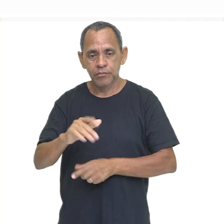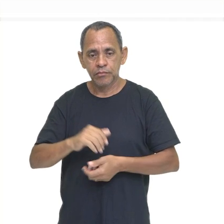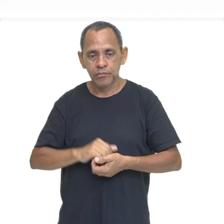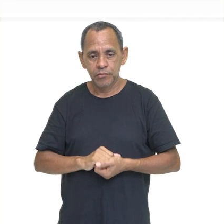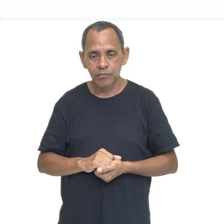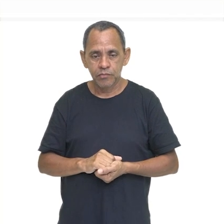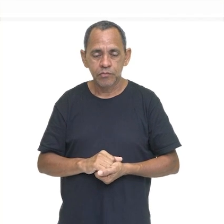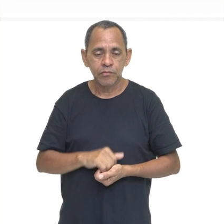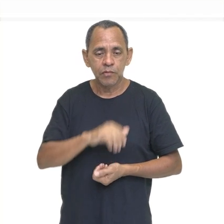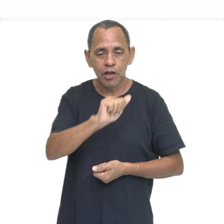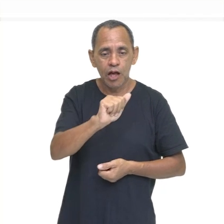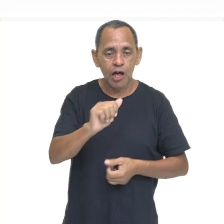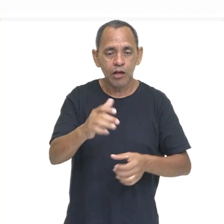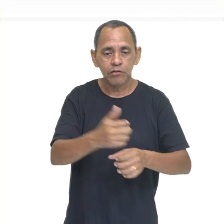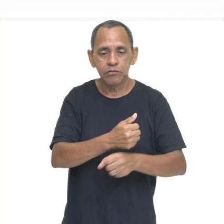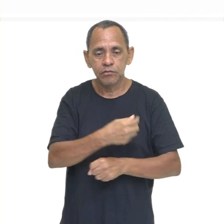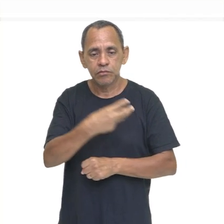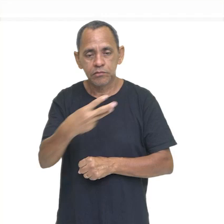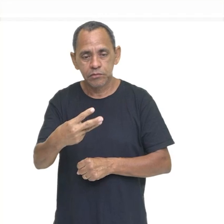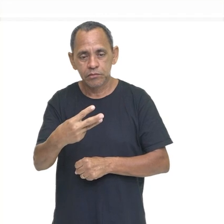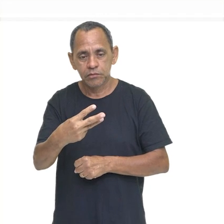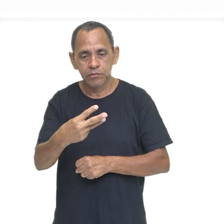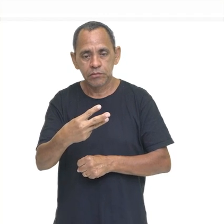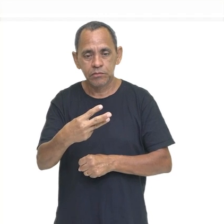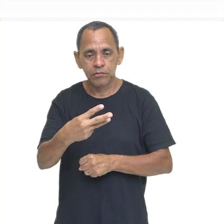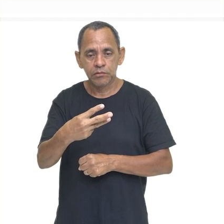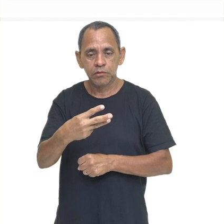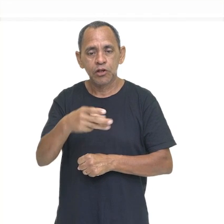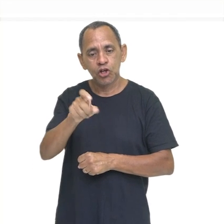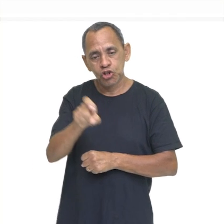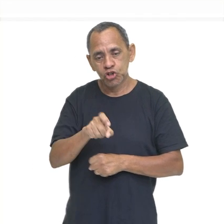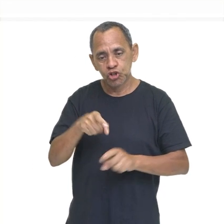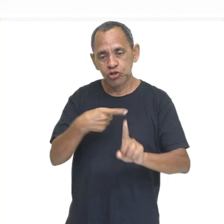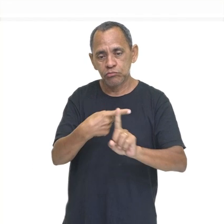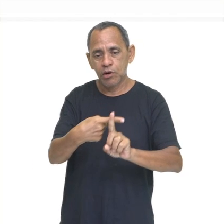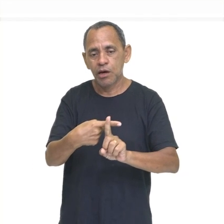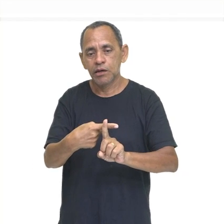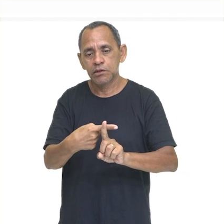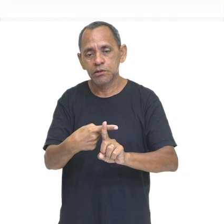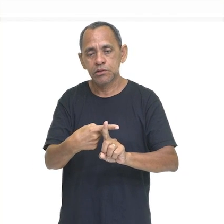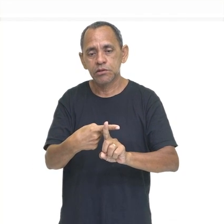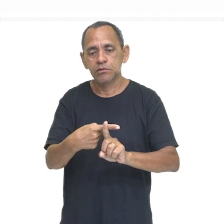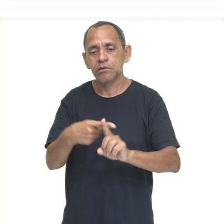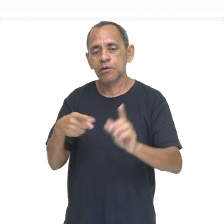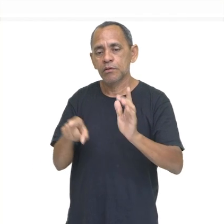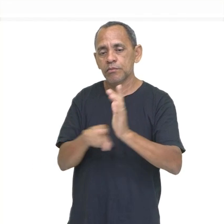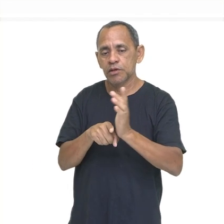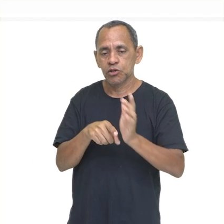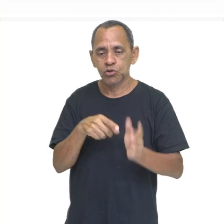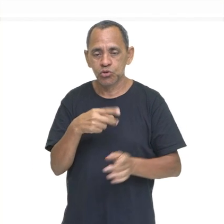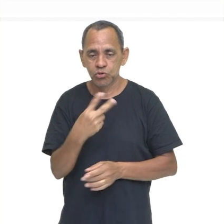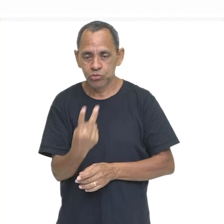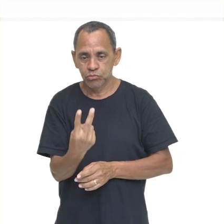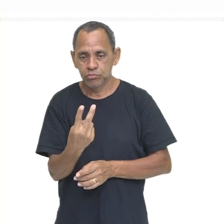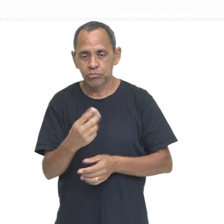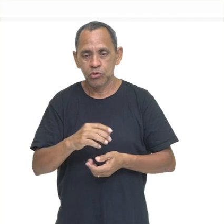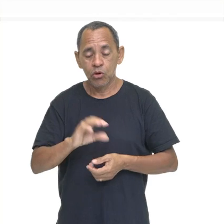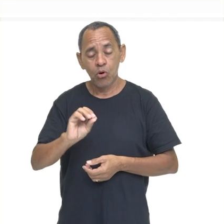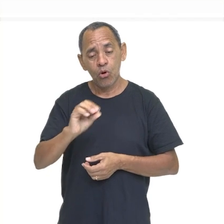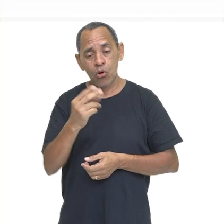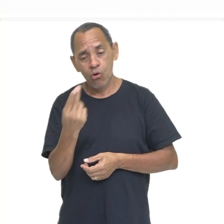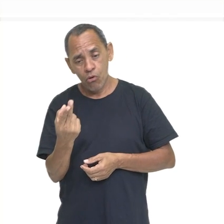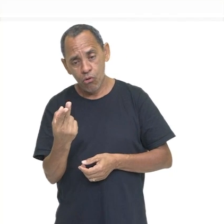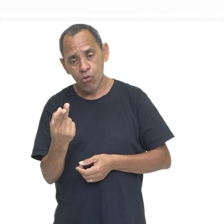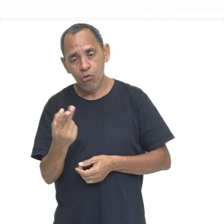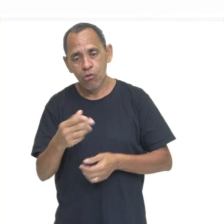igual 3 então vai ficar 3x + -2 ou então